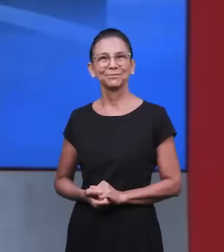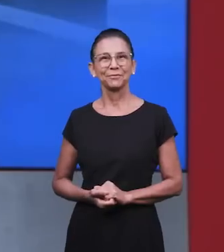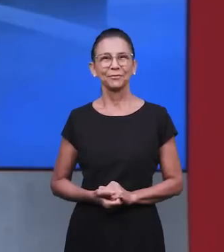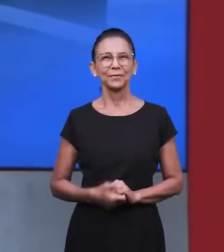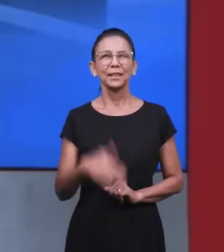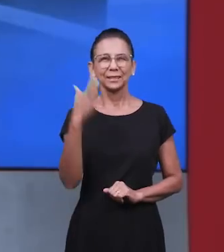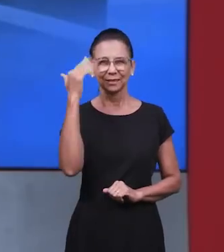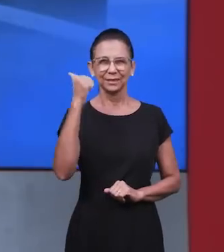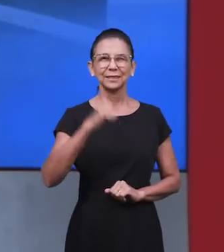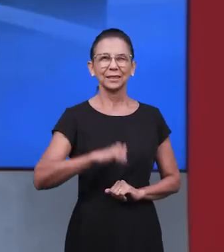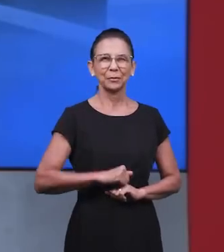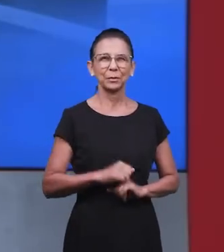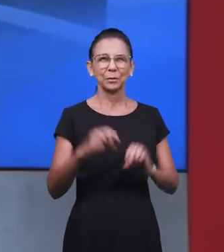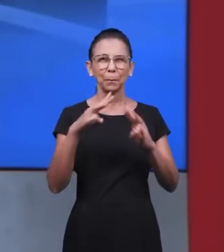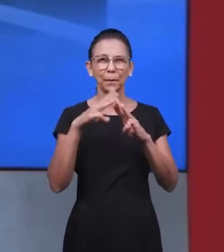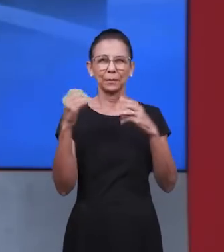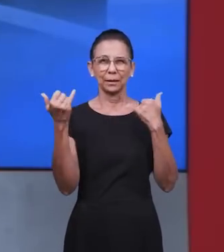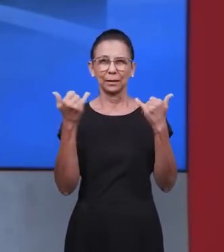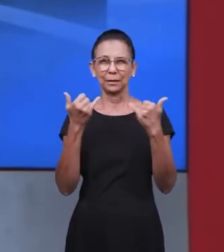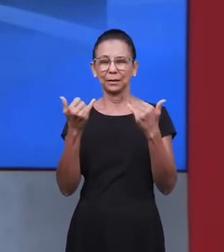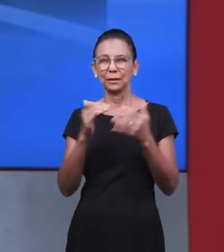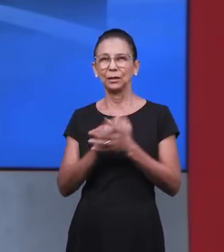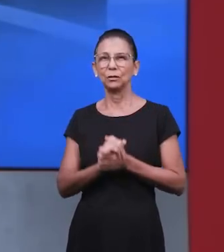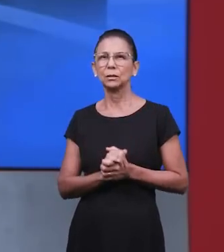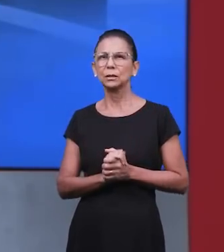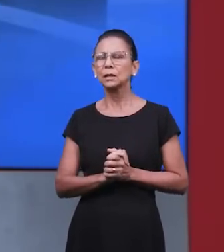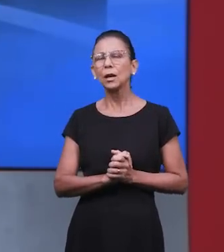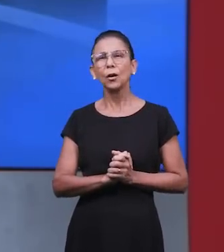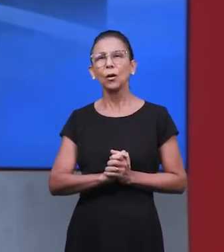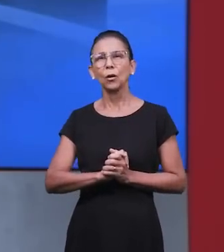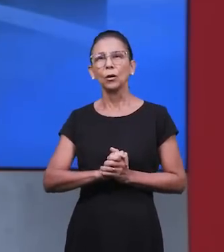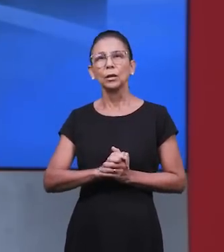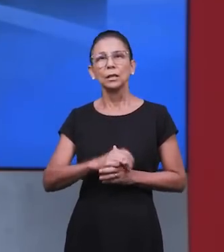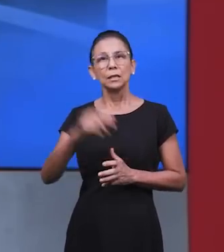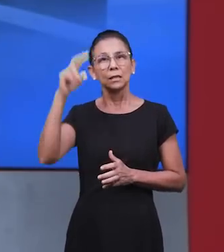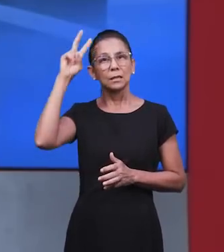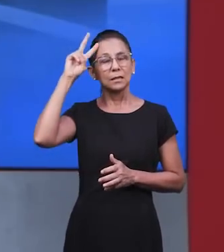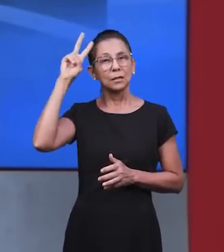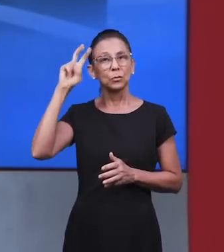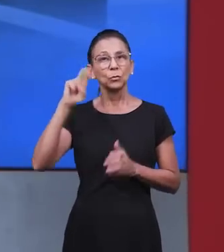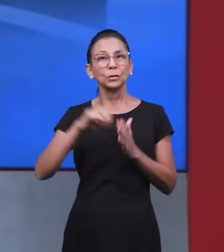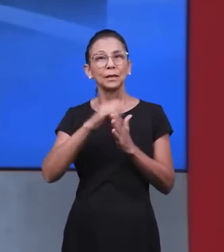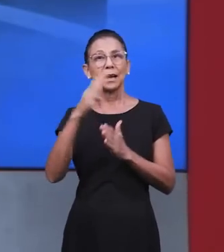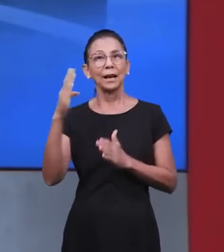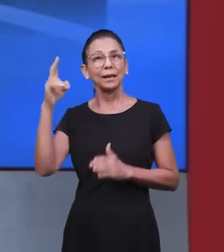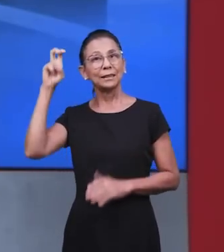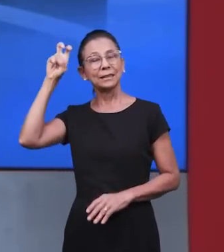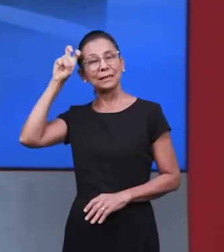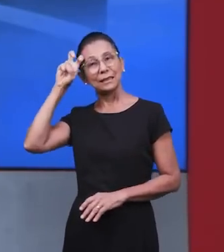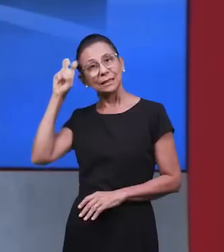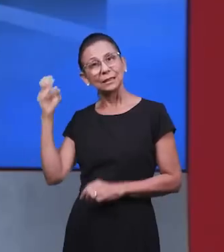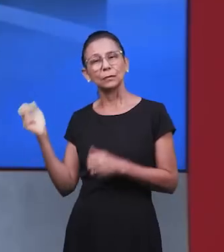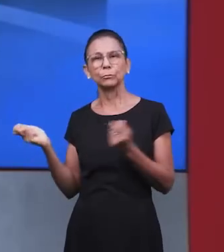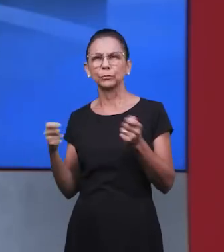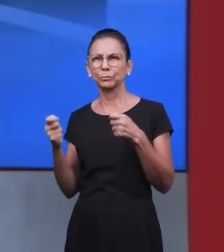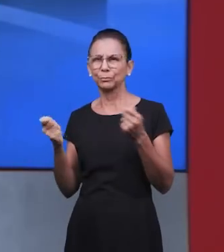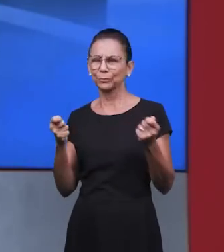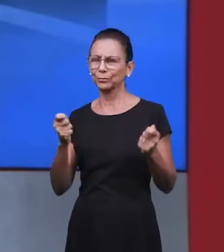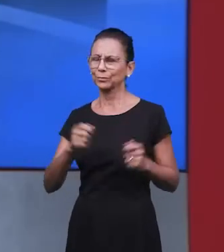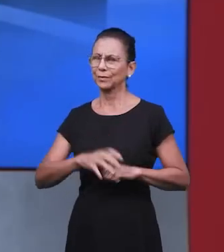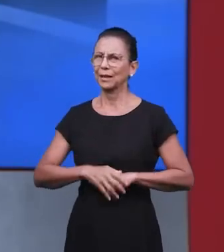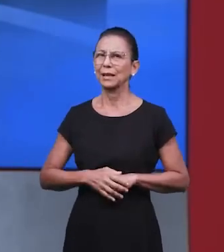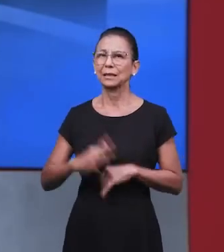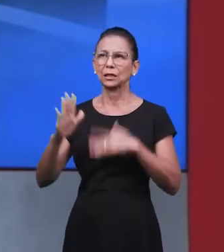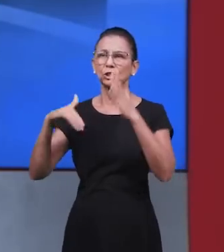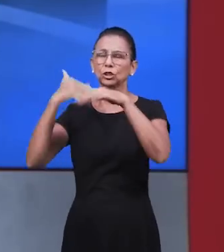E você já sabe que o Manaí News agora tem edições diárias de segunda a quinta-feira. Agora, o Manaí News está mais dinâmico